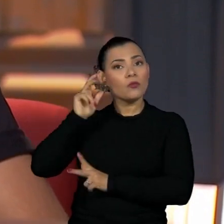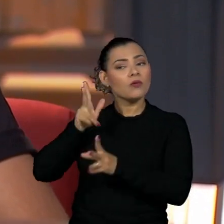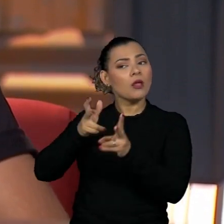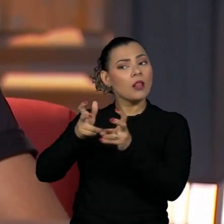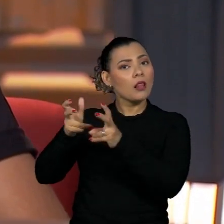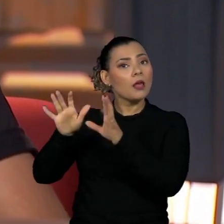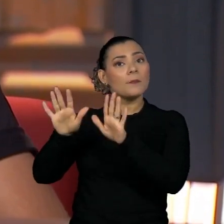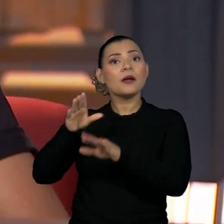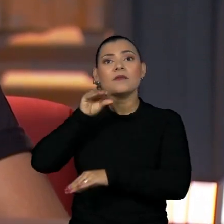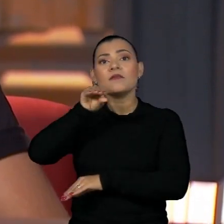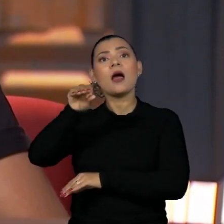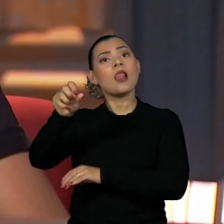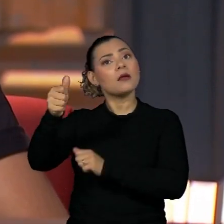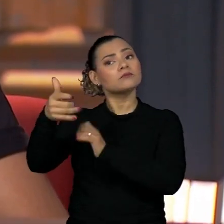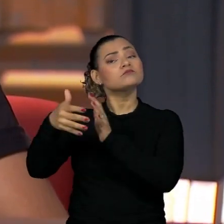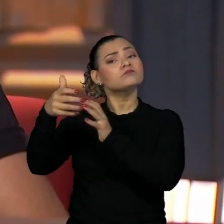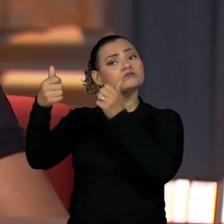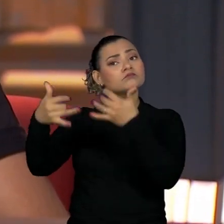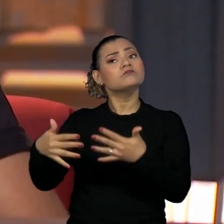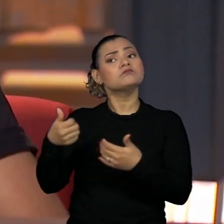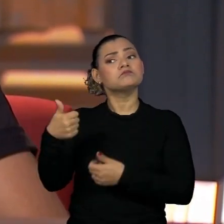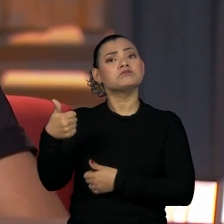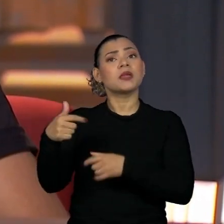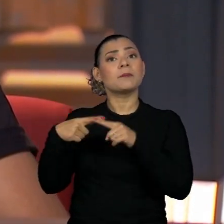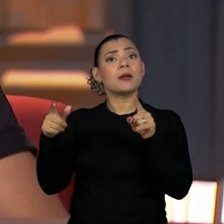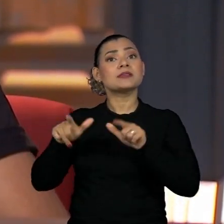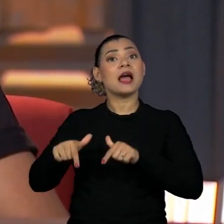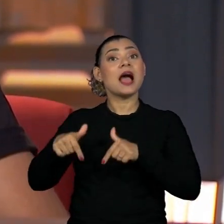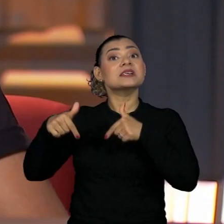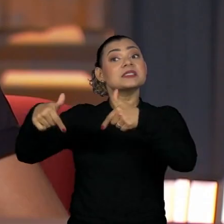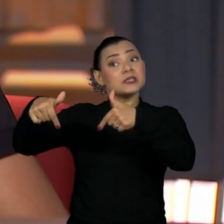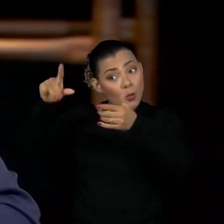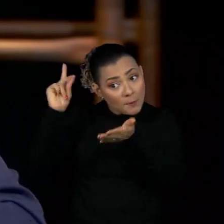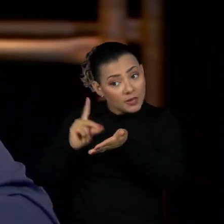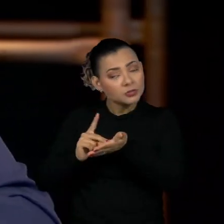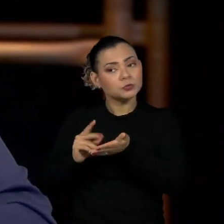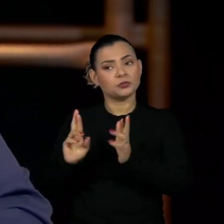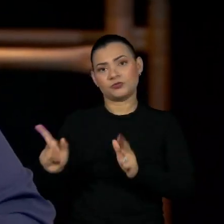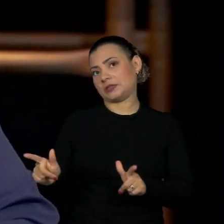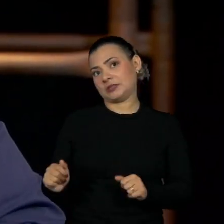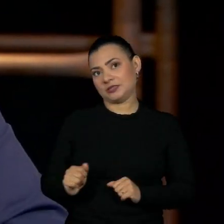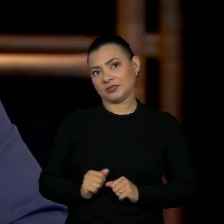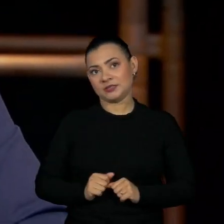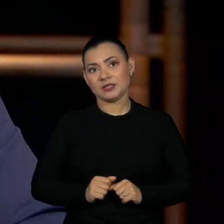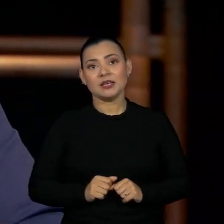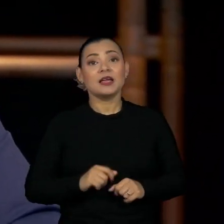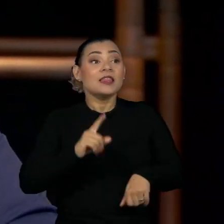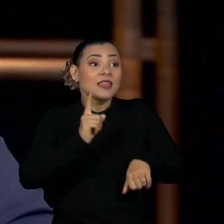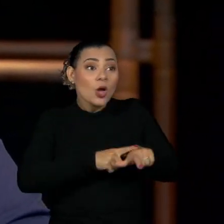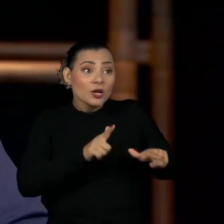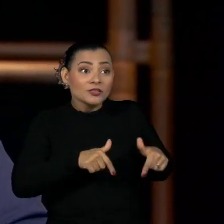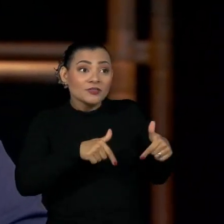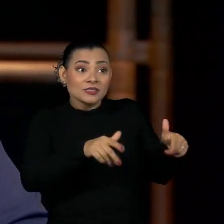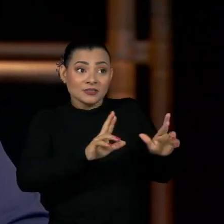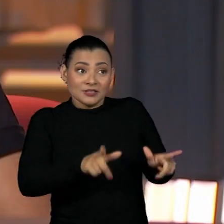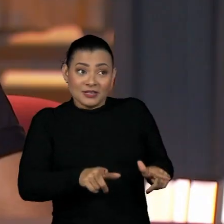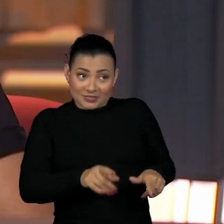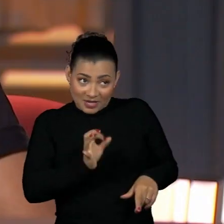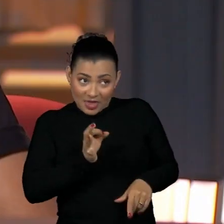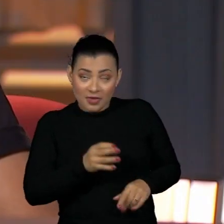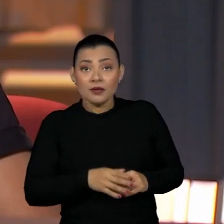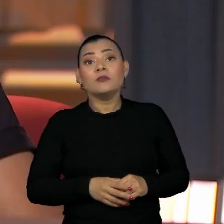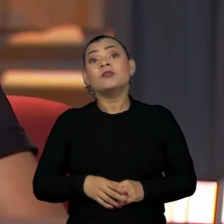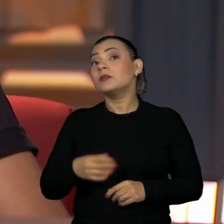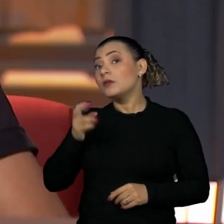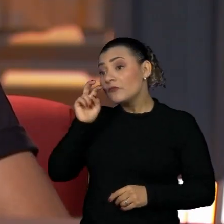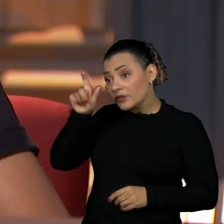Mas aí eu acho que, para mim, o que muda é a execução da parada toda. Ele ouve bem, fala bem, na hora de fazer, de executar. Muda um Mas pouquinho. isso eu já vi, não